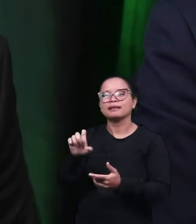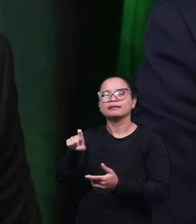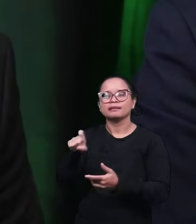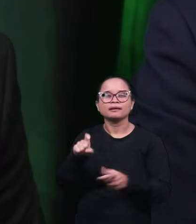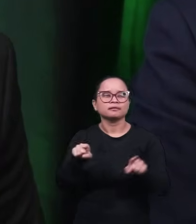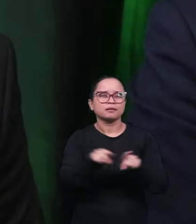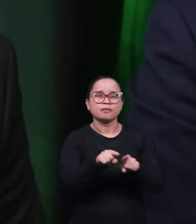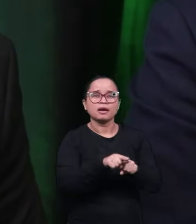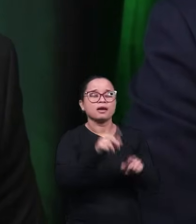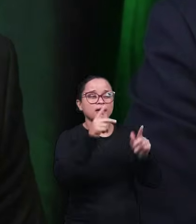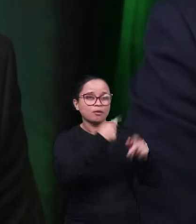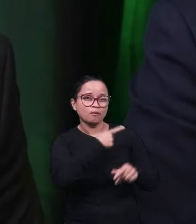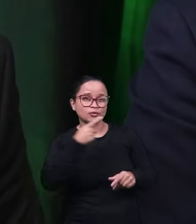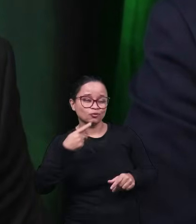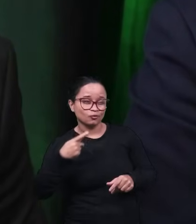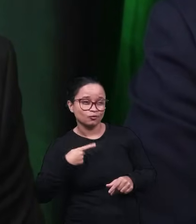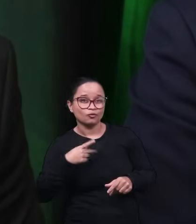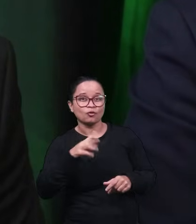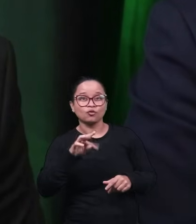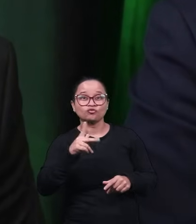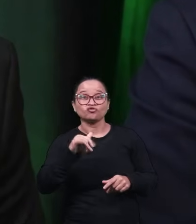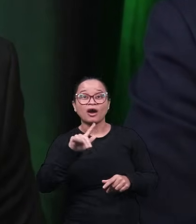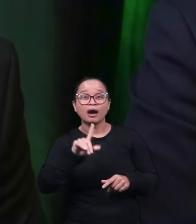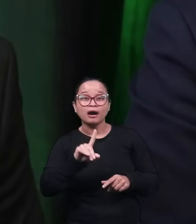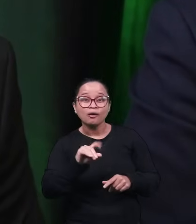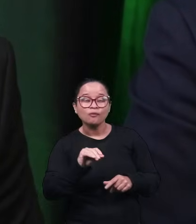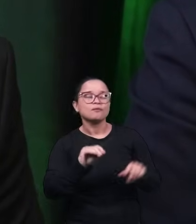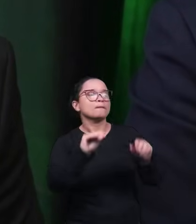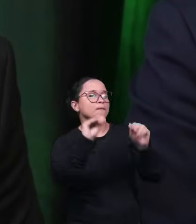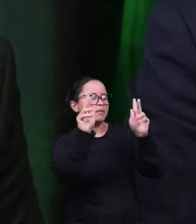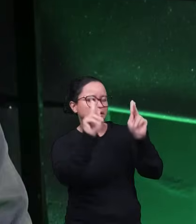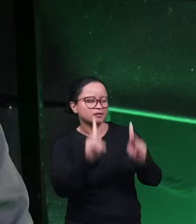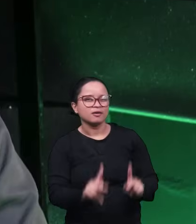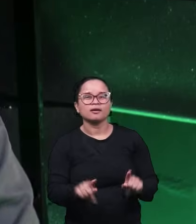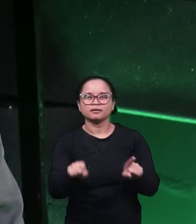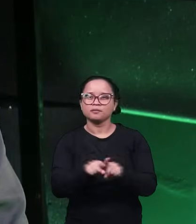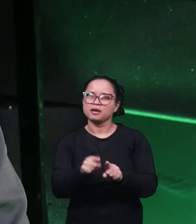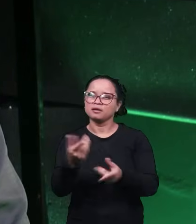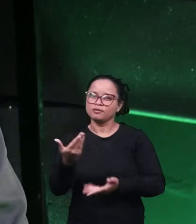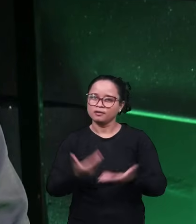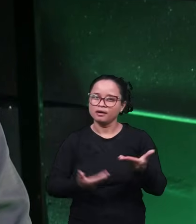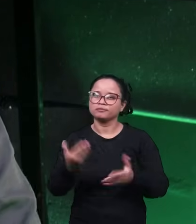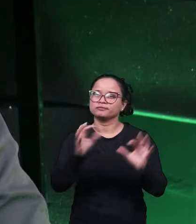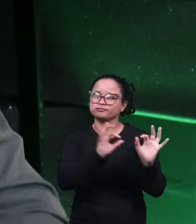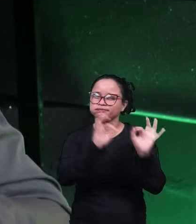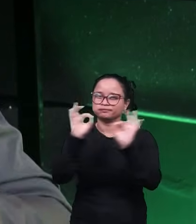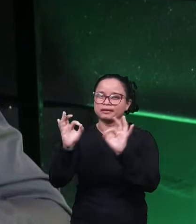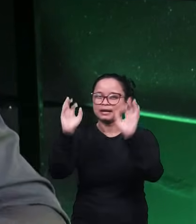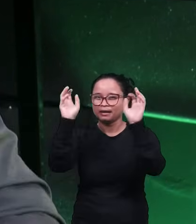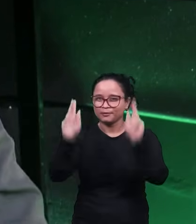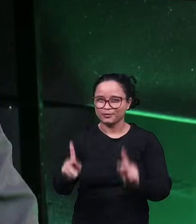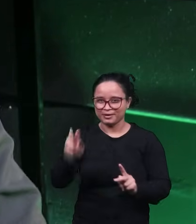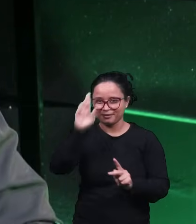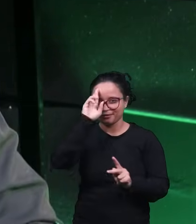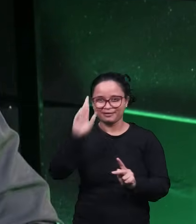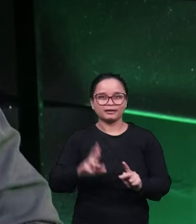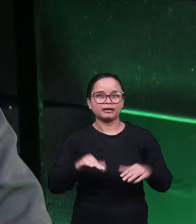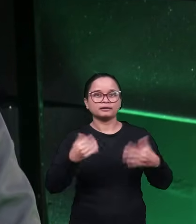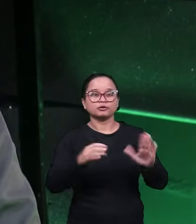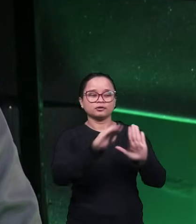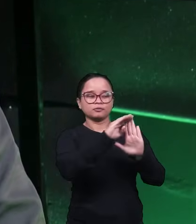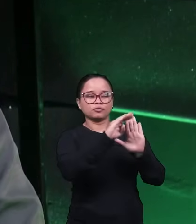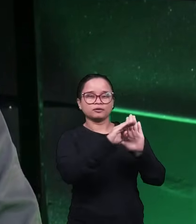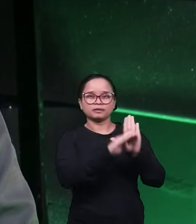Tiago, a todos os nossos irmãos, a paz do Senhor. Nesse episódio, nós vamos estar localizados na